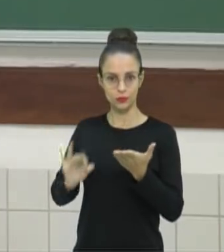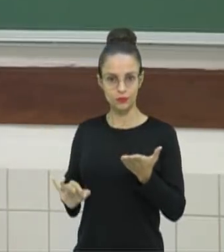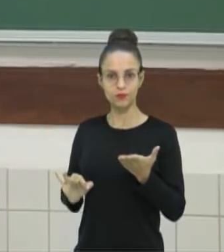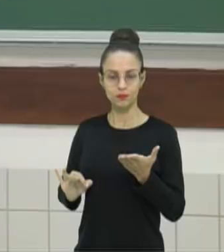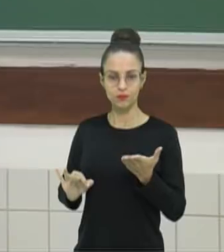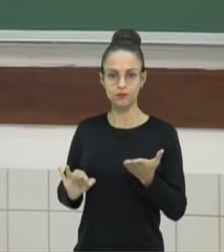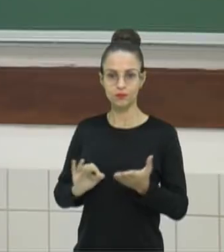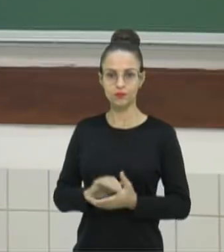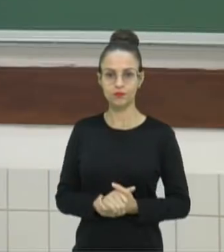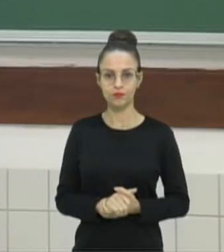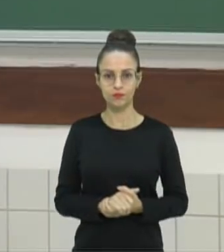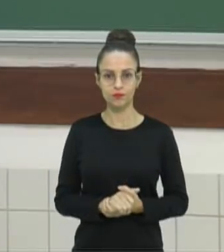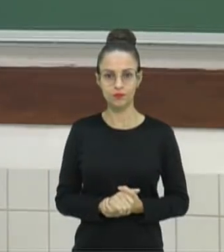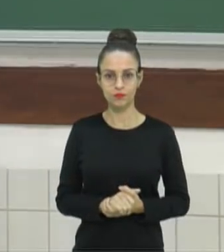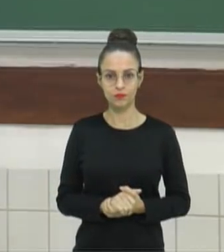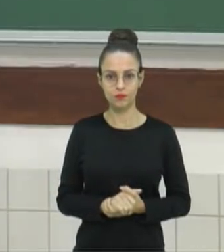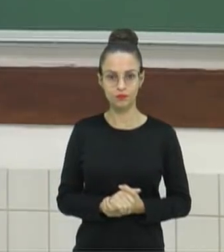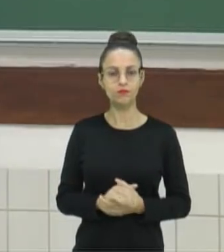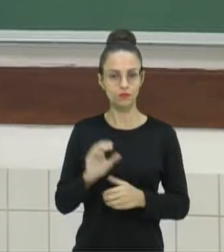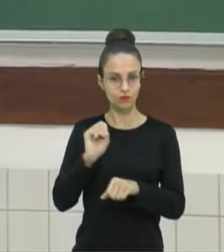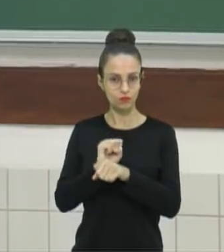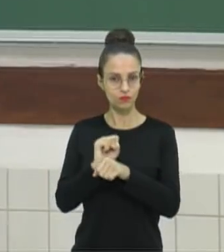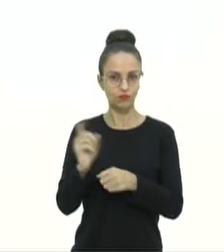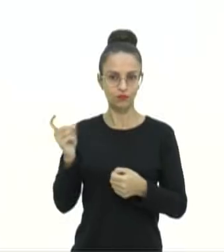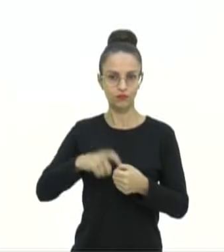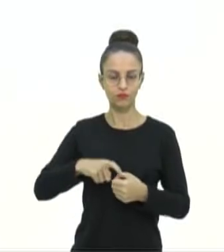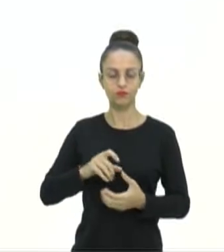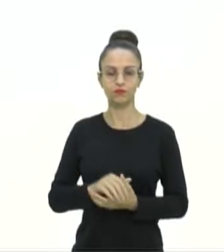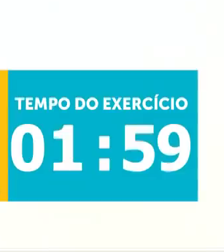responder e discutir essa questão aí. Até daqui a pouquinho, gente.